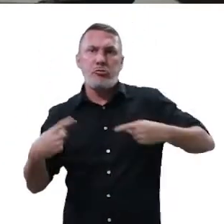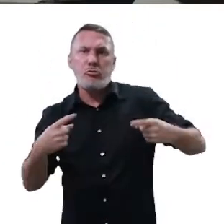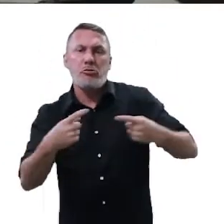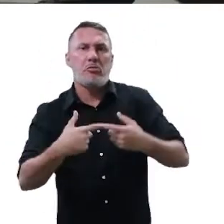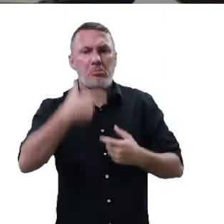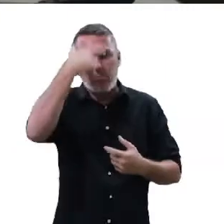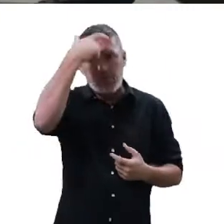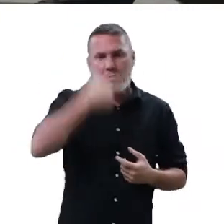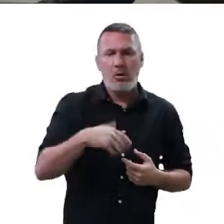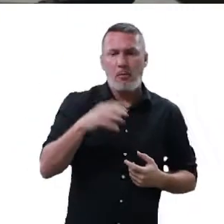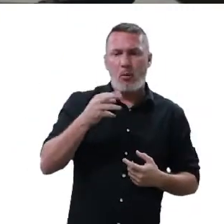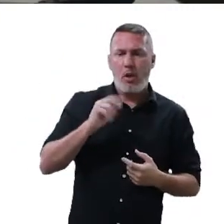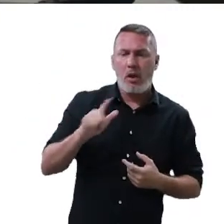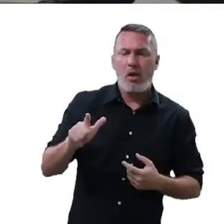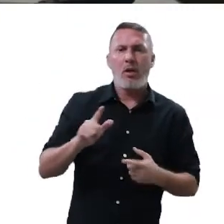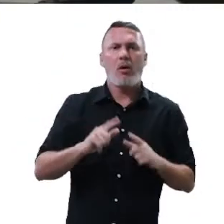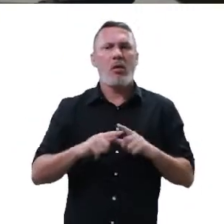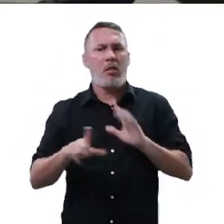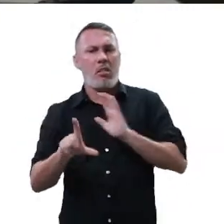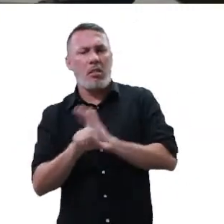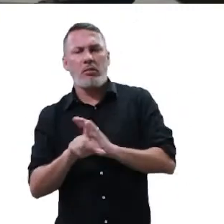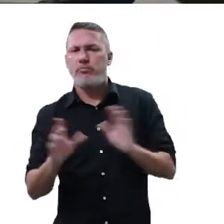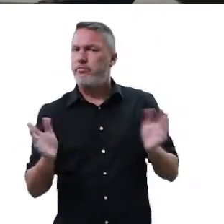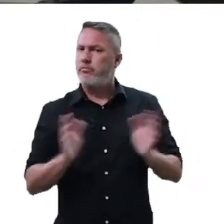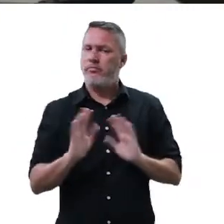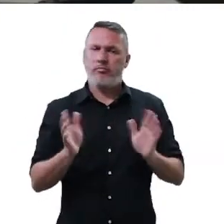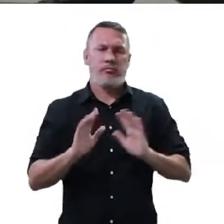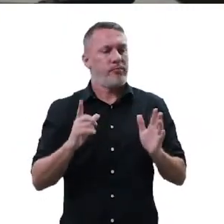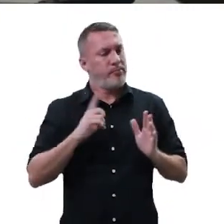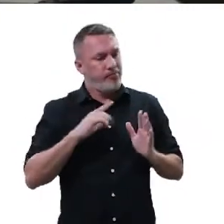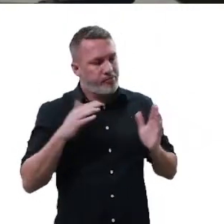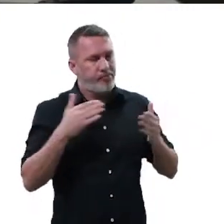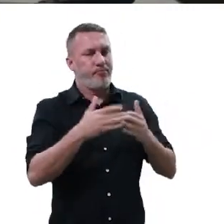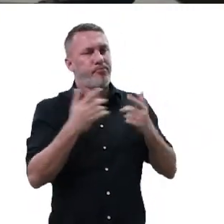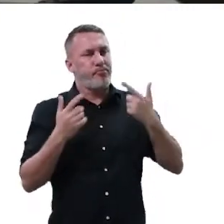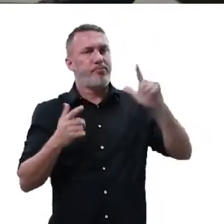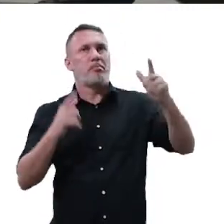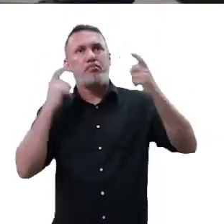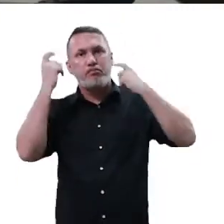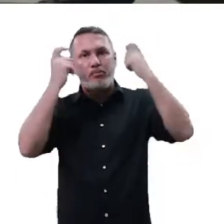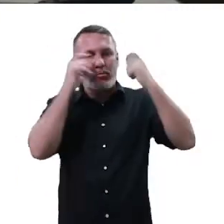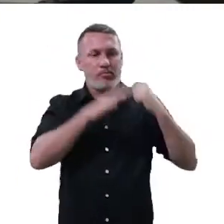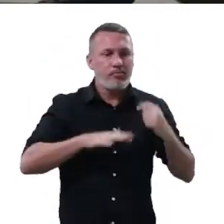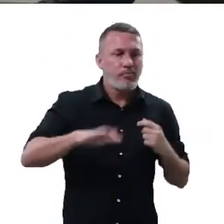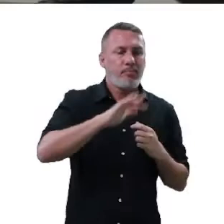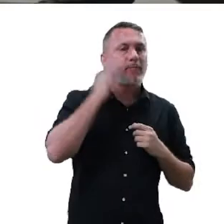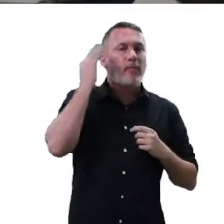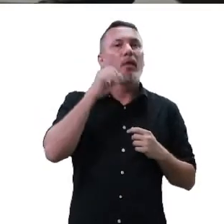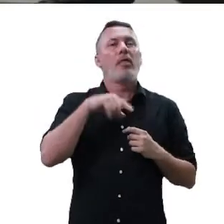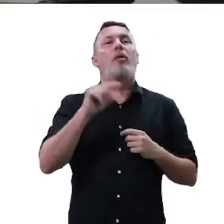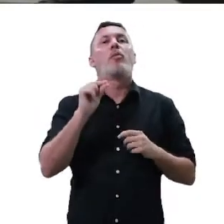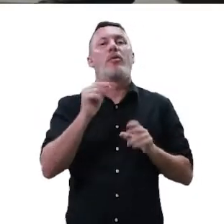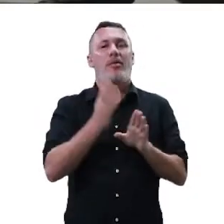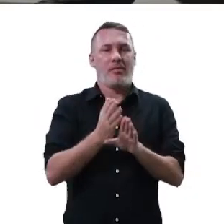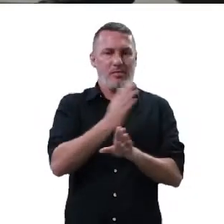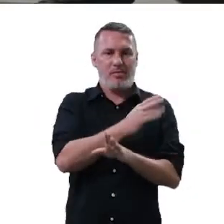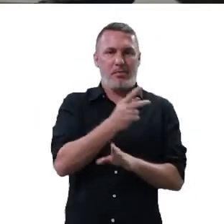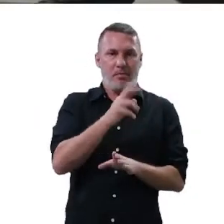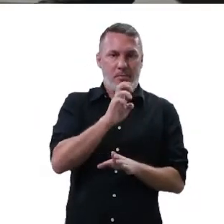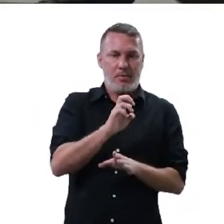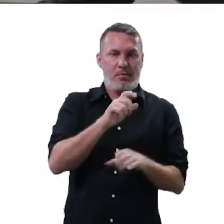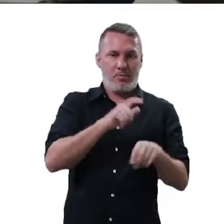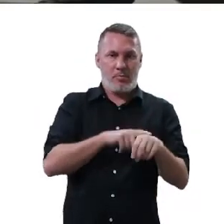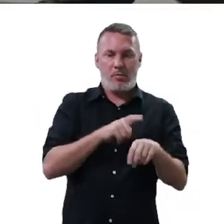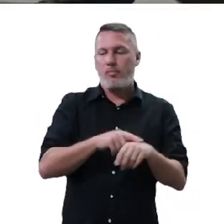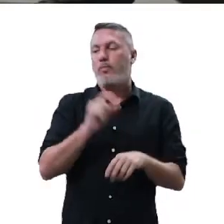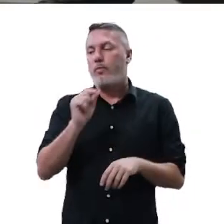questão, enfim, da moral, da lei. Não, a primeira preocupação, ou a preocupação dos